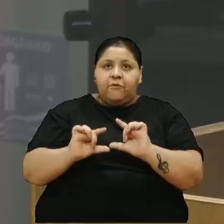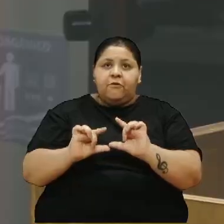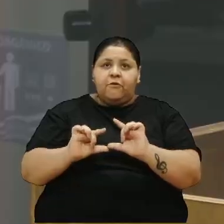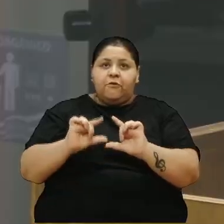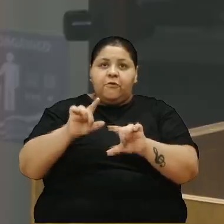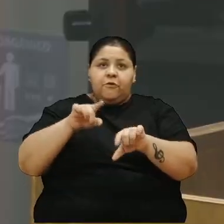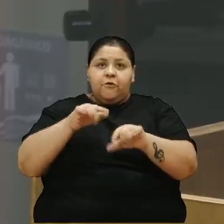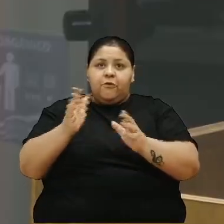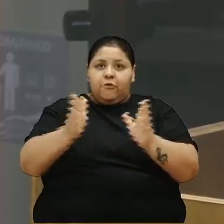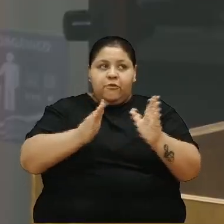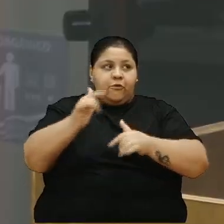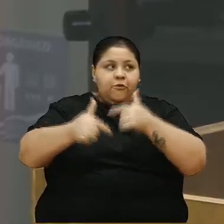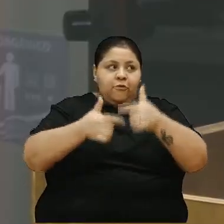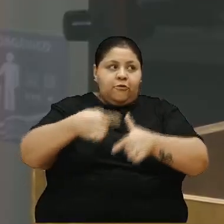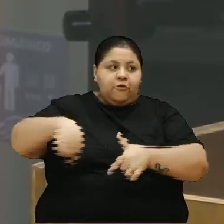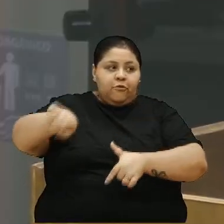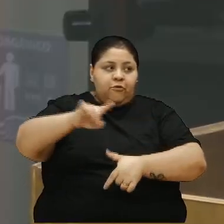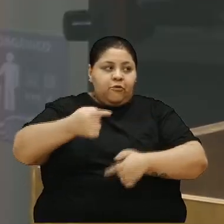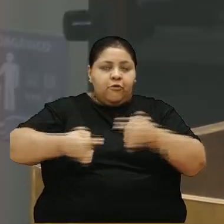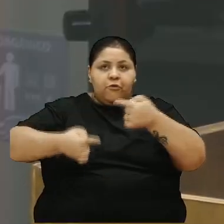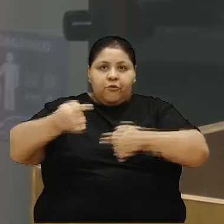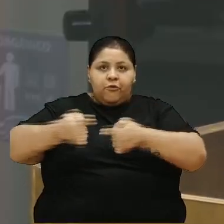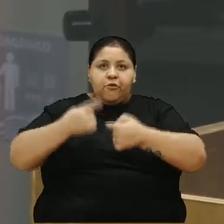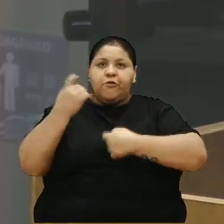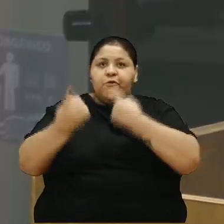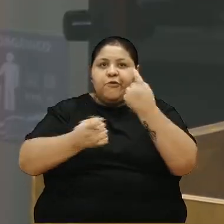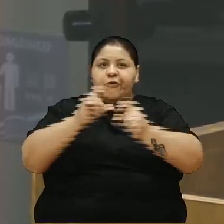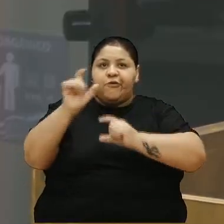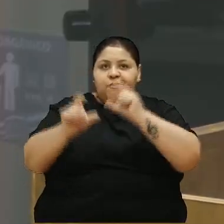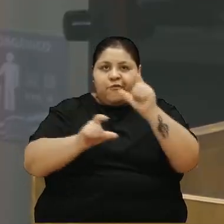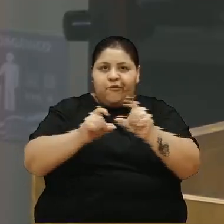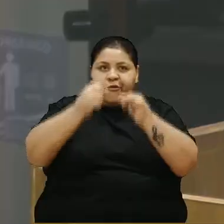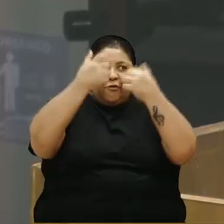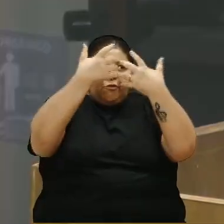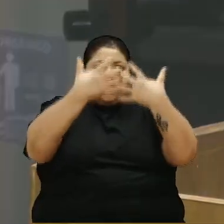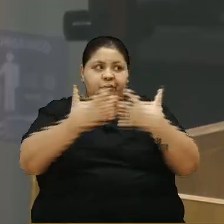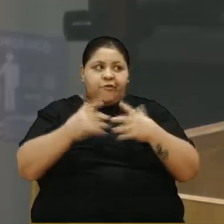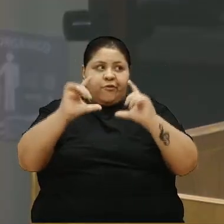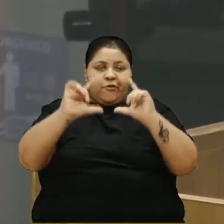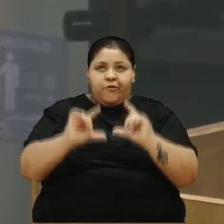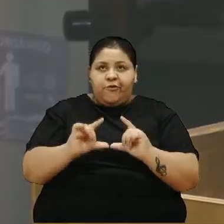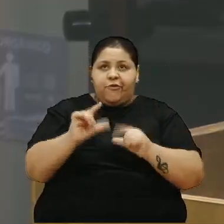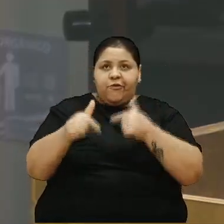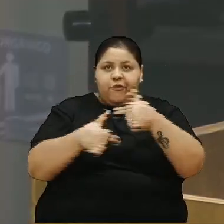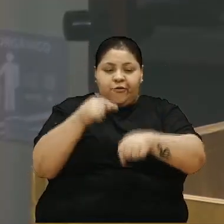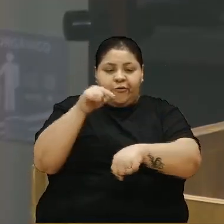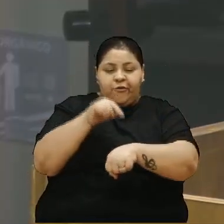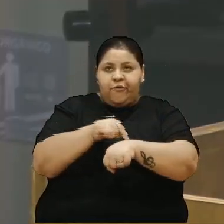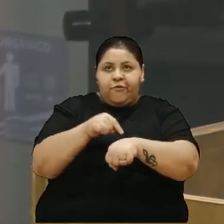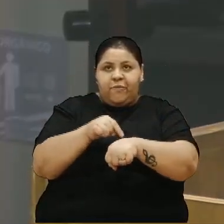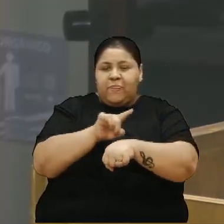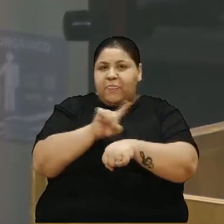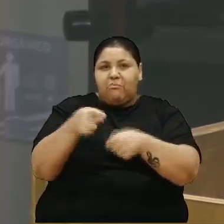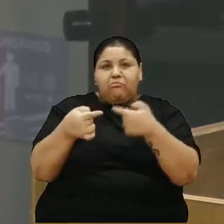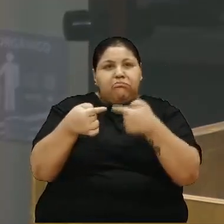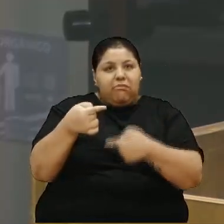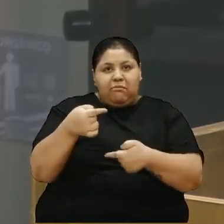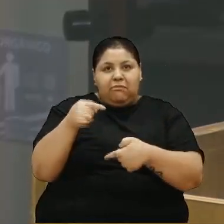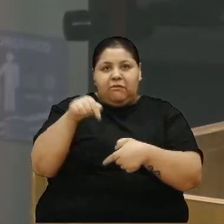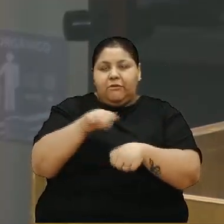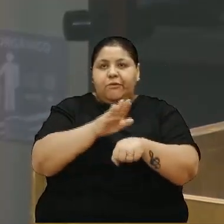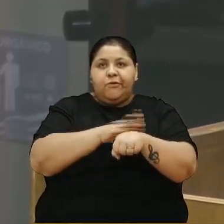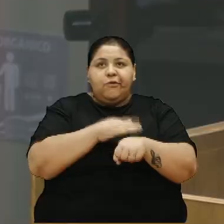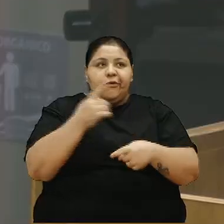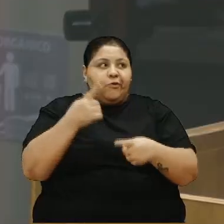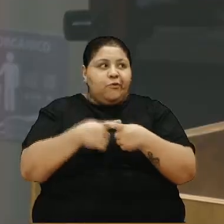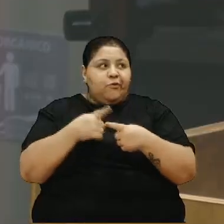trabalho. Nós debatemos aqui e algumas pessoas argumentam que a redução da jornada de trabalho se vê inviável no presente momento em razão